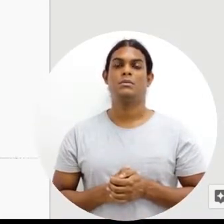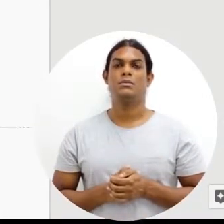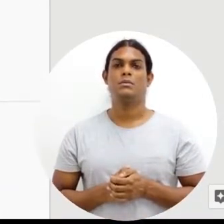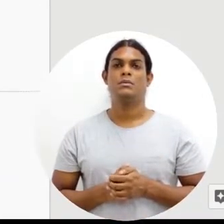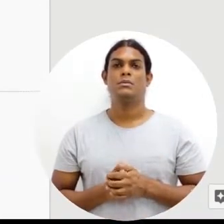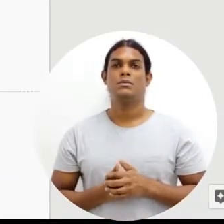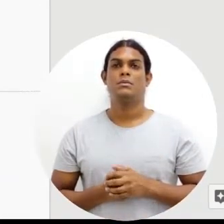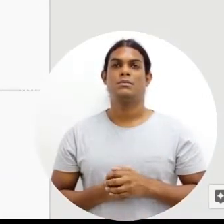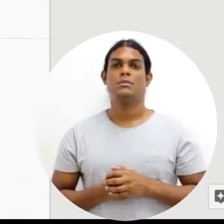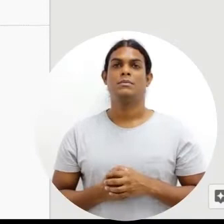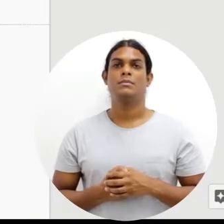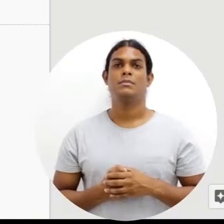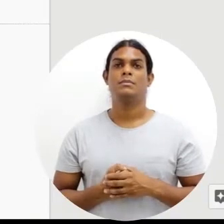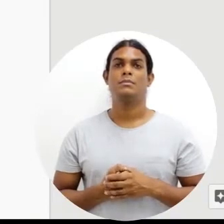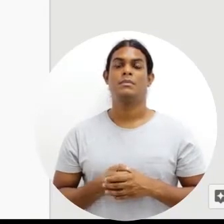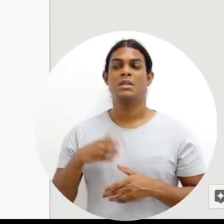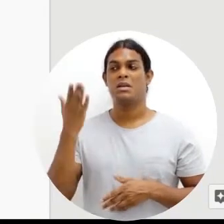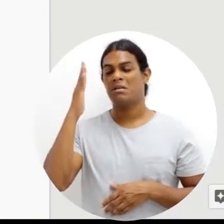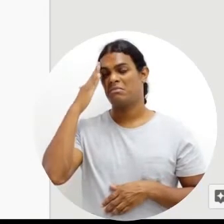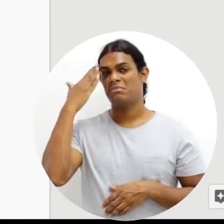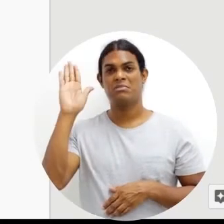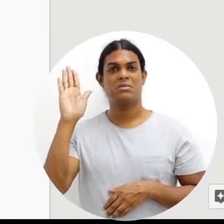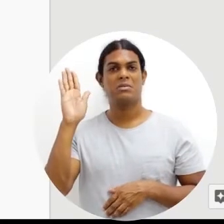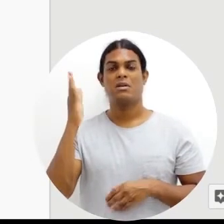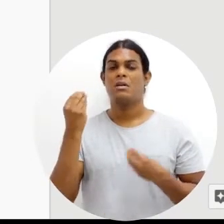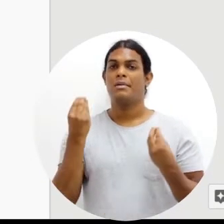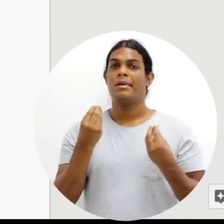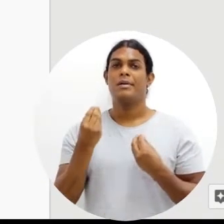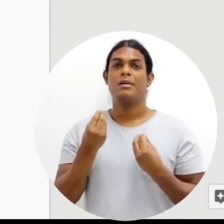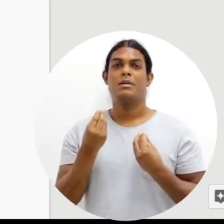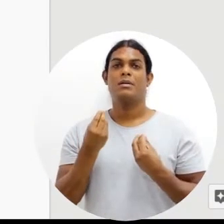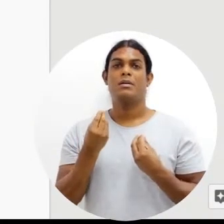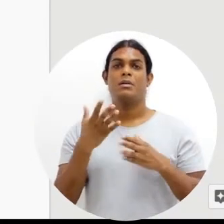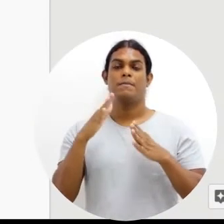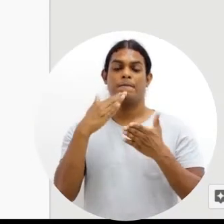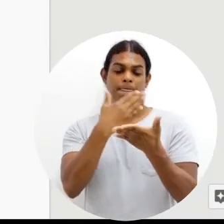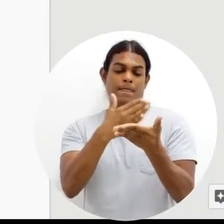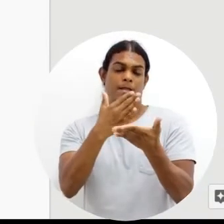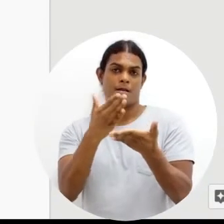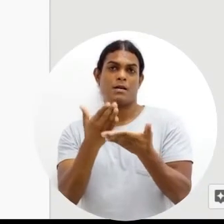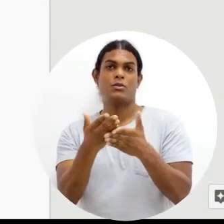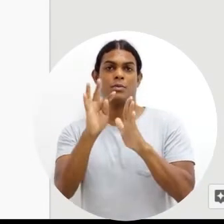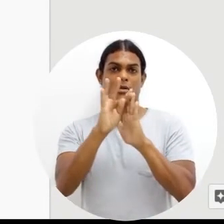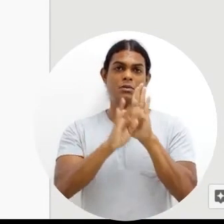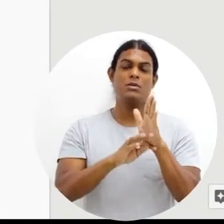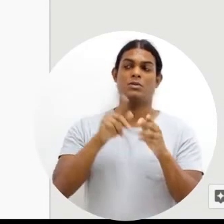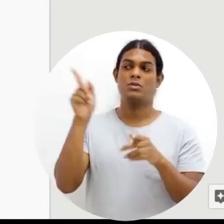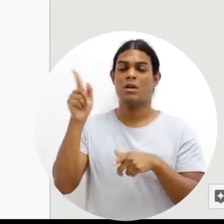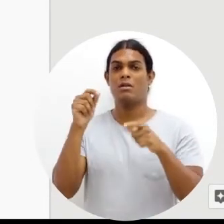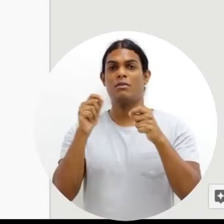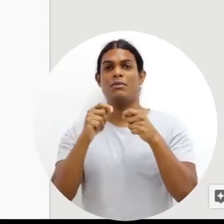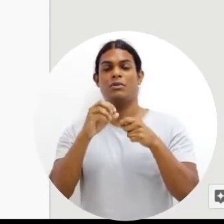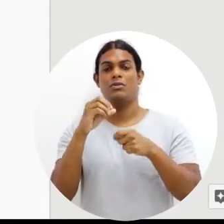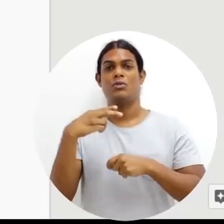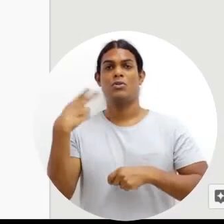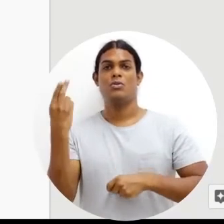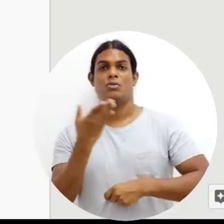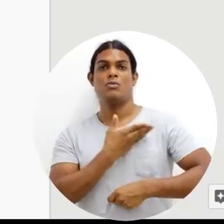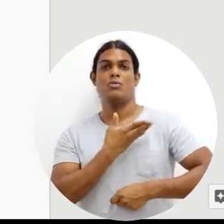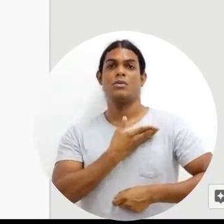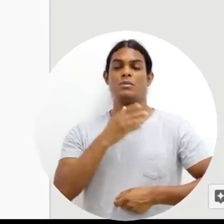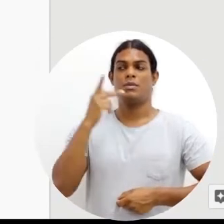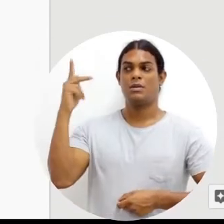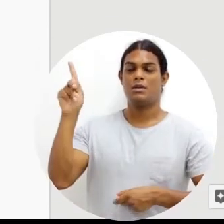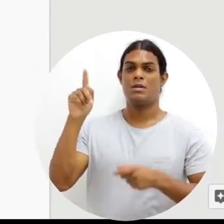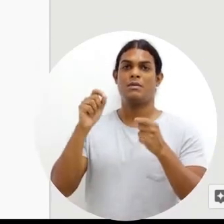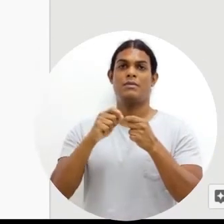que eu não sei o que foi que ela escreveu e o que eu escrevi, porque à medida em que eu escrevia e ela não concordava com alguma coisa, ela ia lá e alterava, e eu também tinha